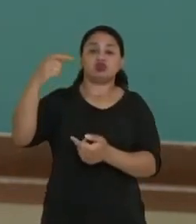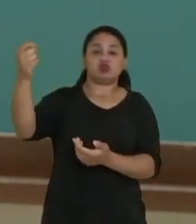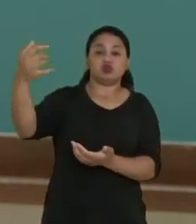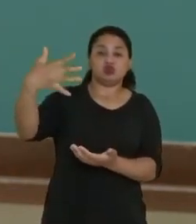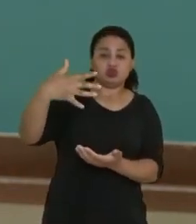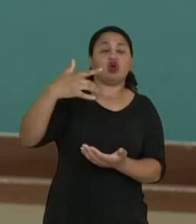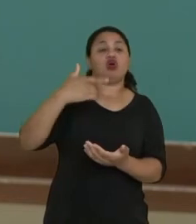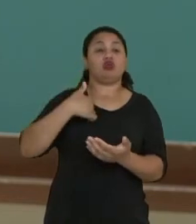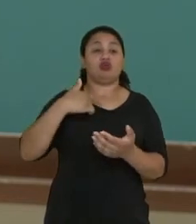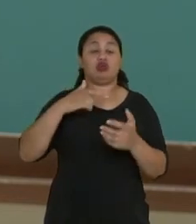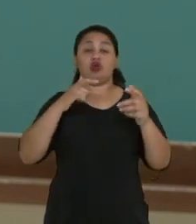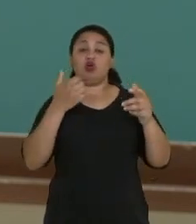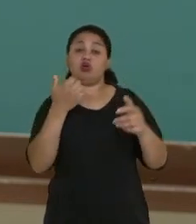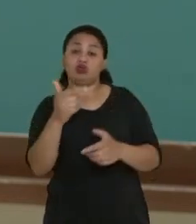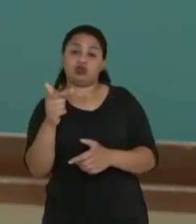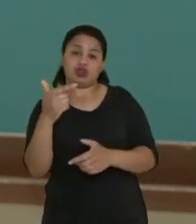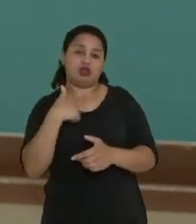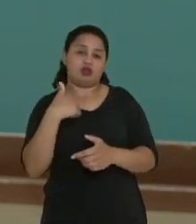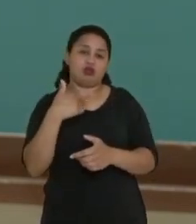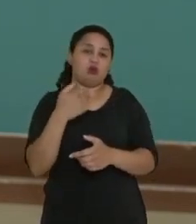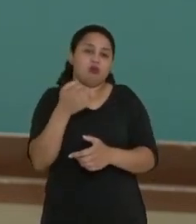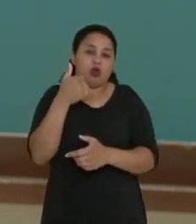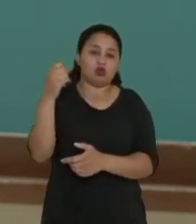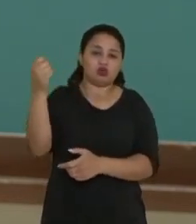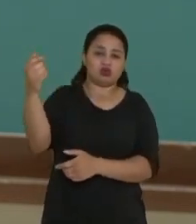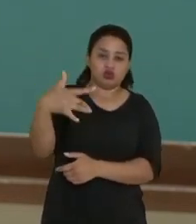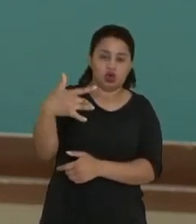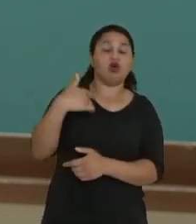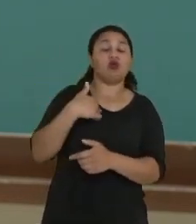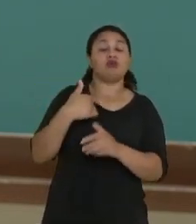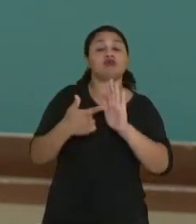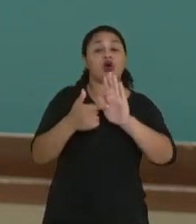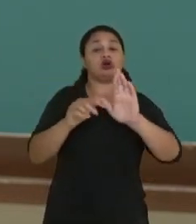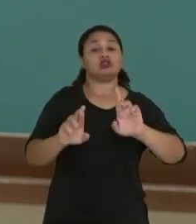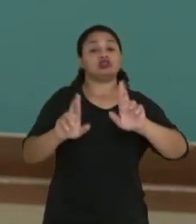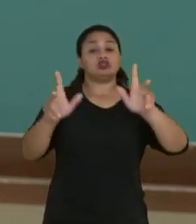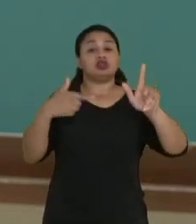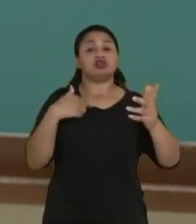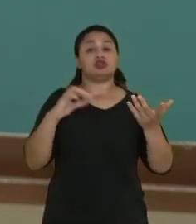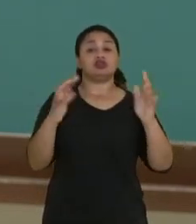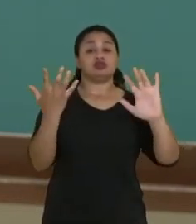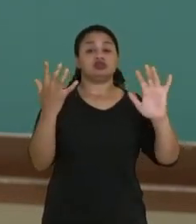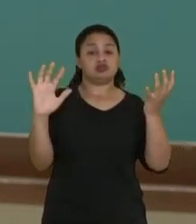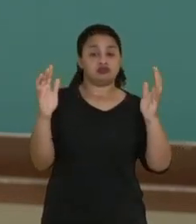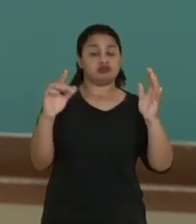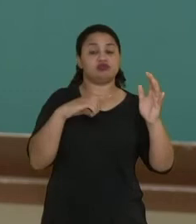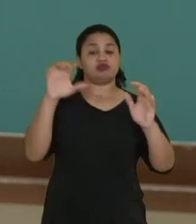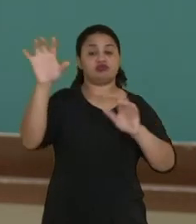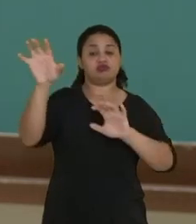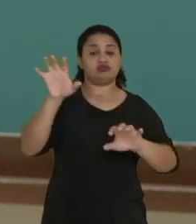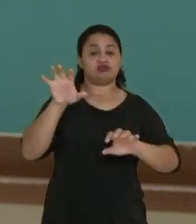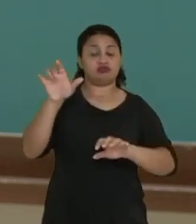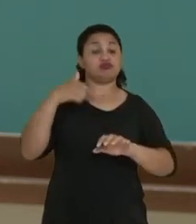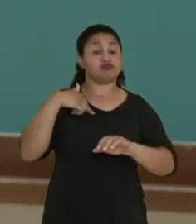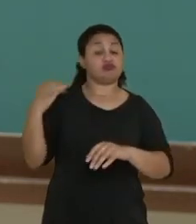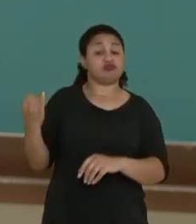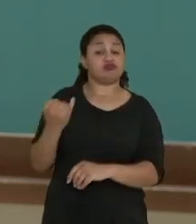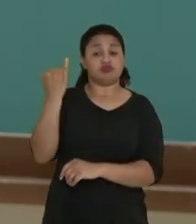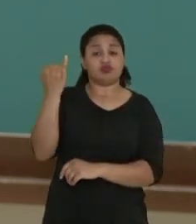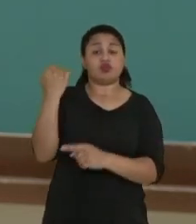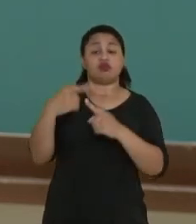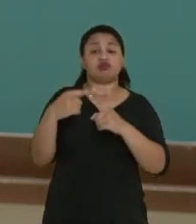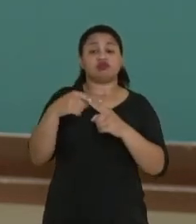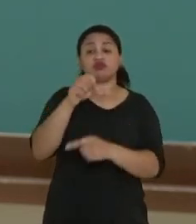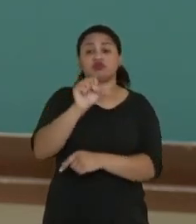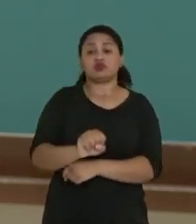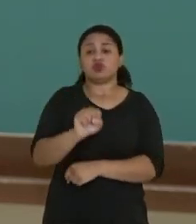estabelecer a diferença entre o clima ou os climas das duas regiões. Então é um fator bem importante. Por que temos na região